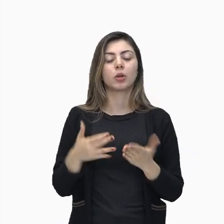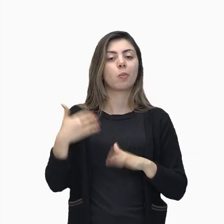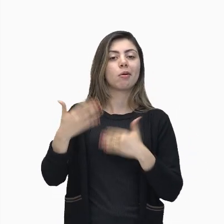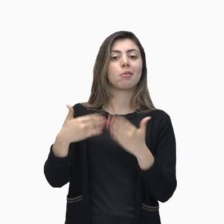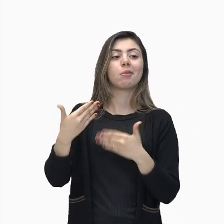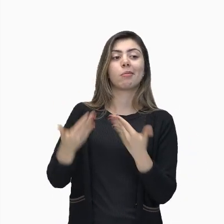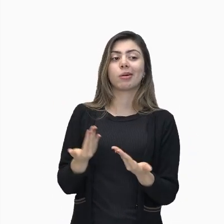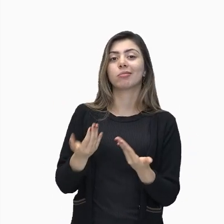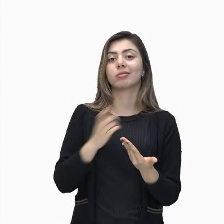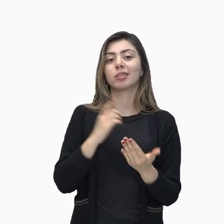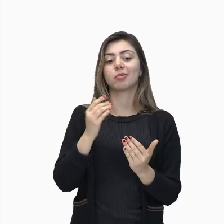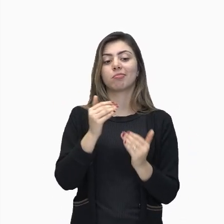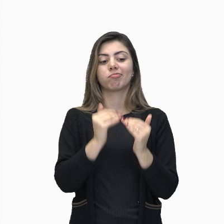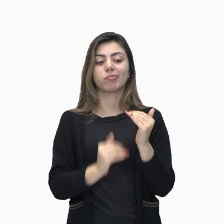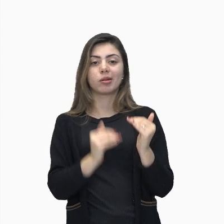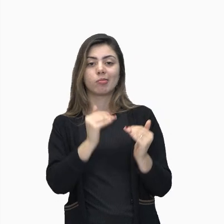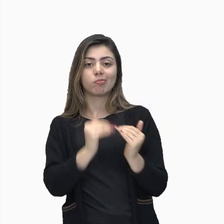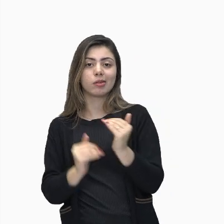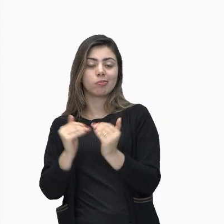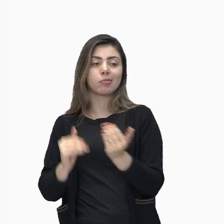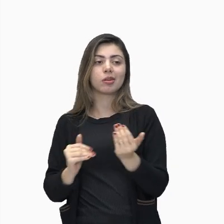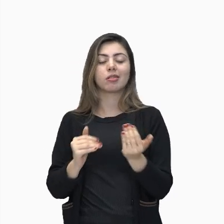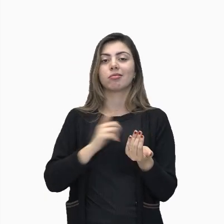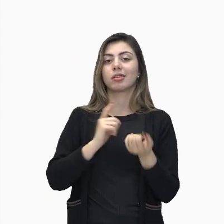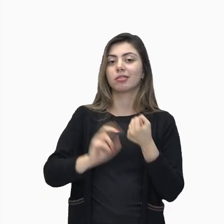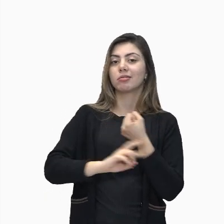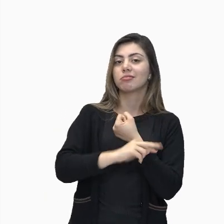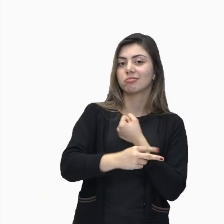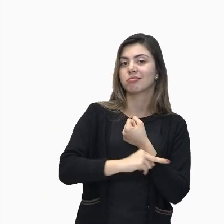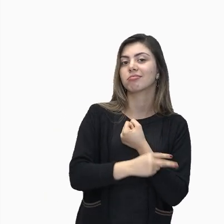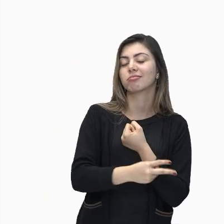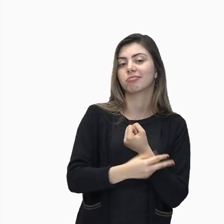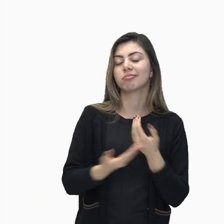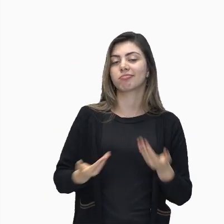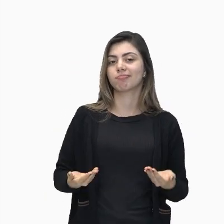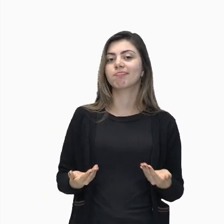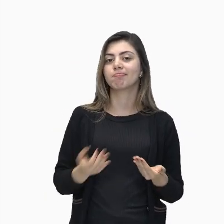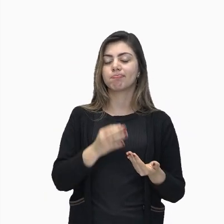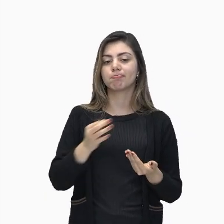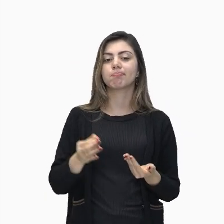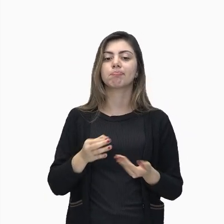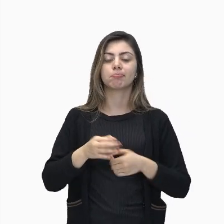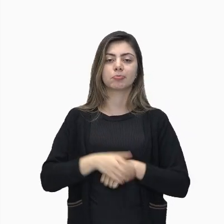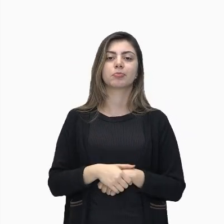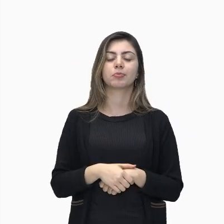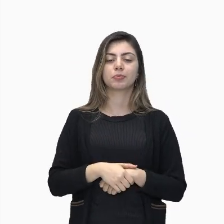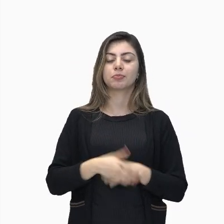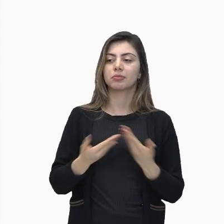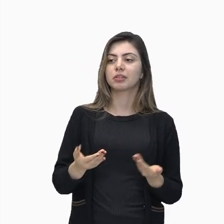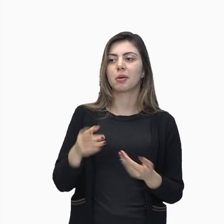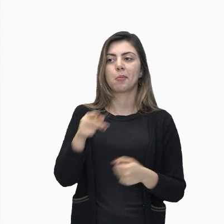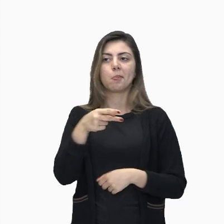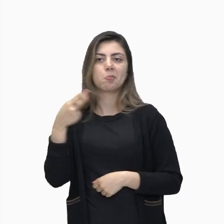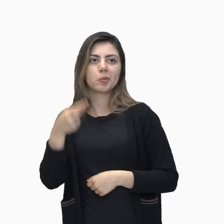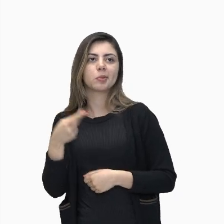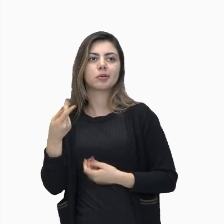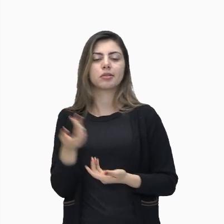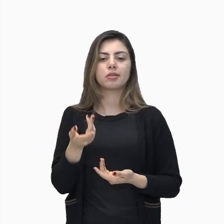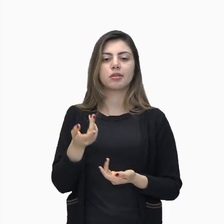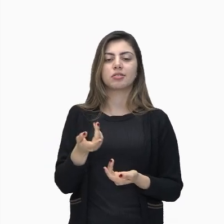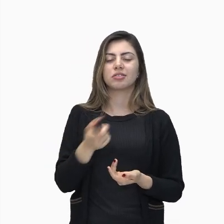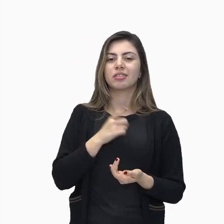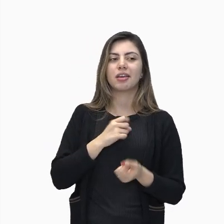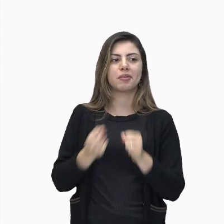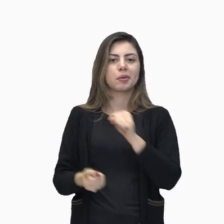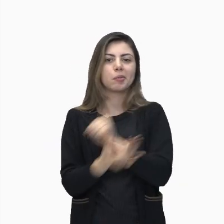alguns legados, algumas heranças, né, funestas, aí, sinistras de instabilidade política, de